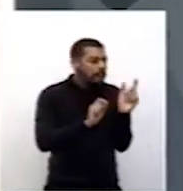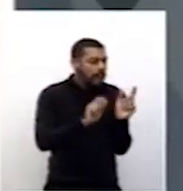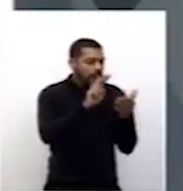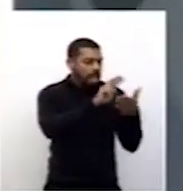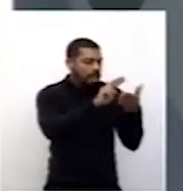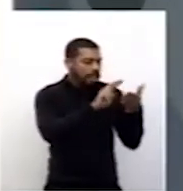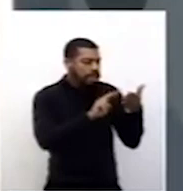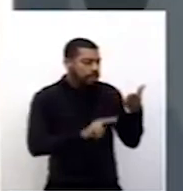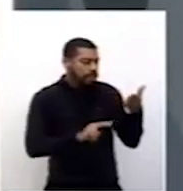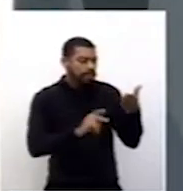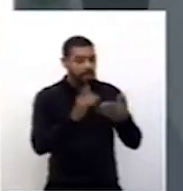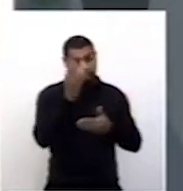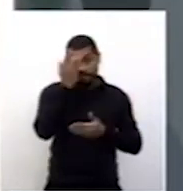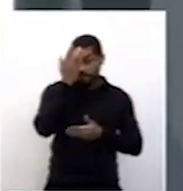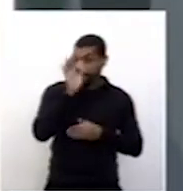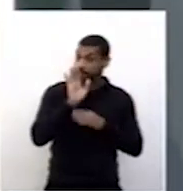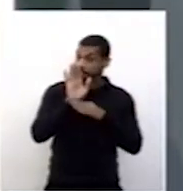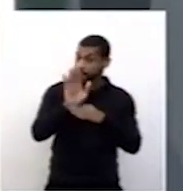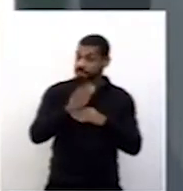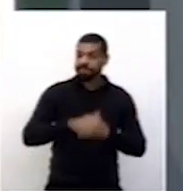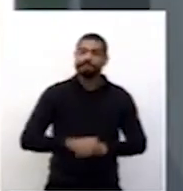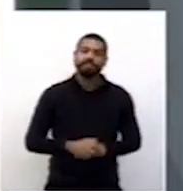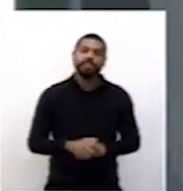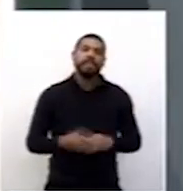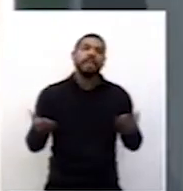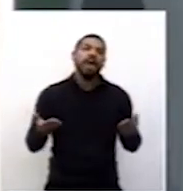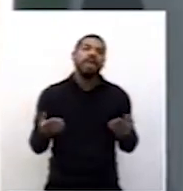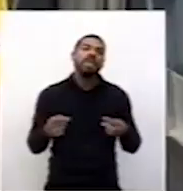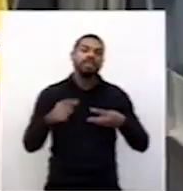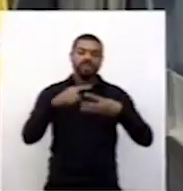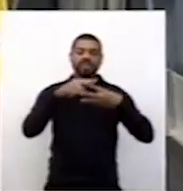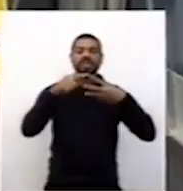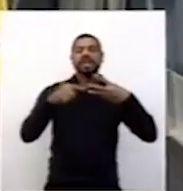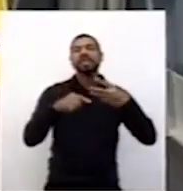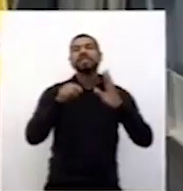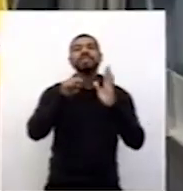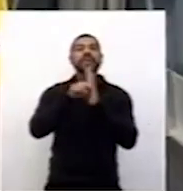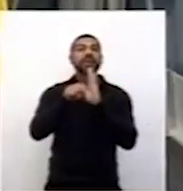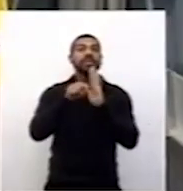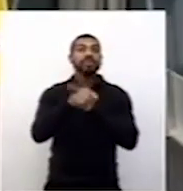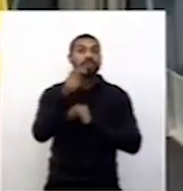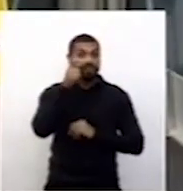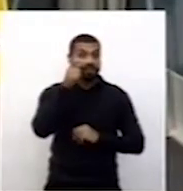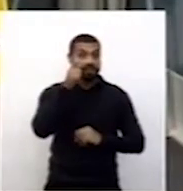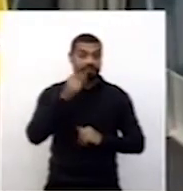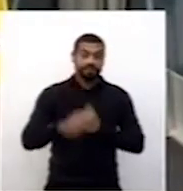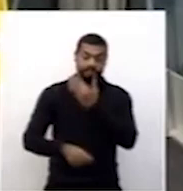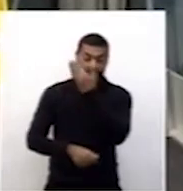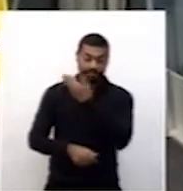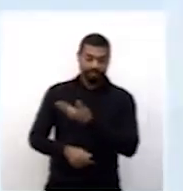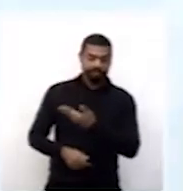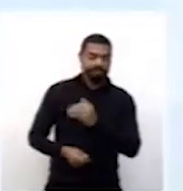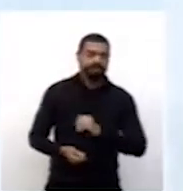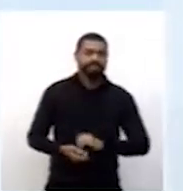para facilitar. Agora, nós temos 3 perguntas que vão aparecer ali na tela para vocês.